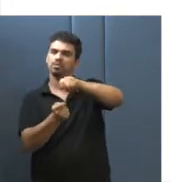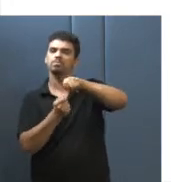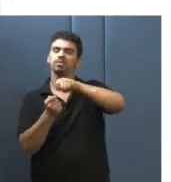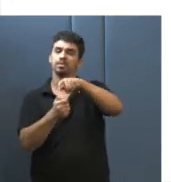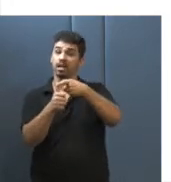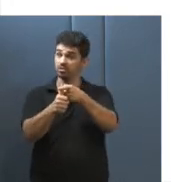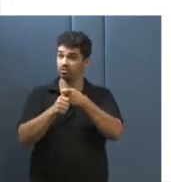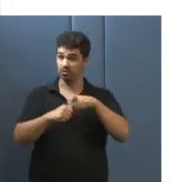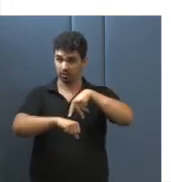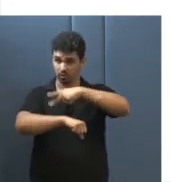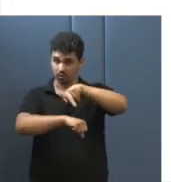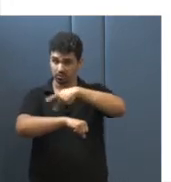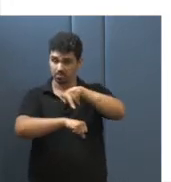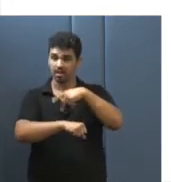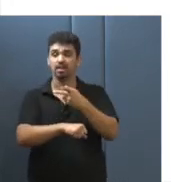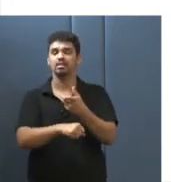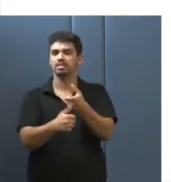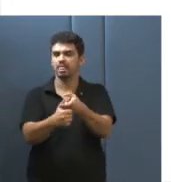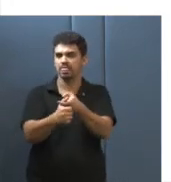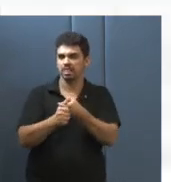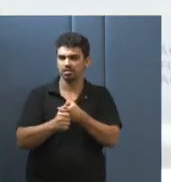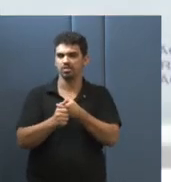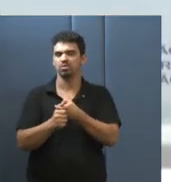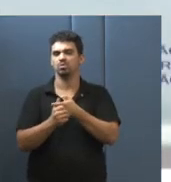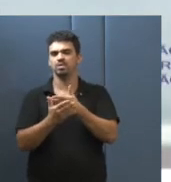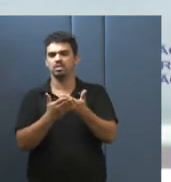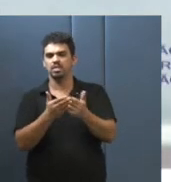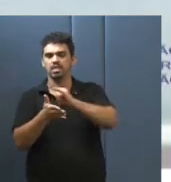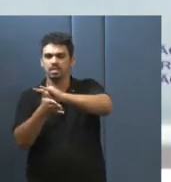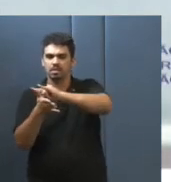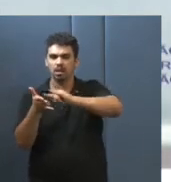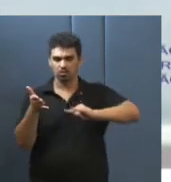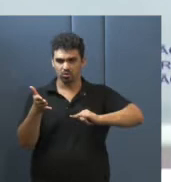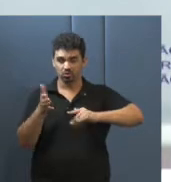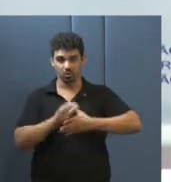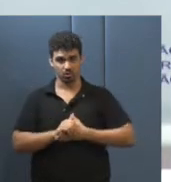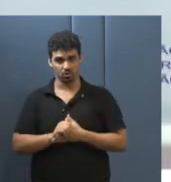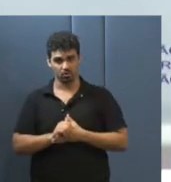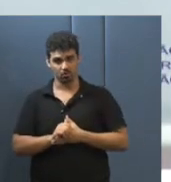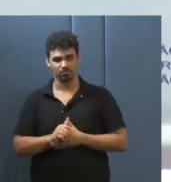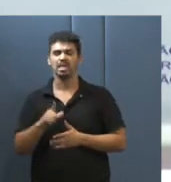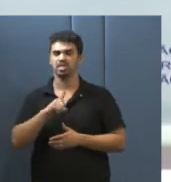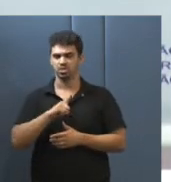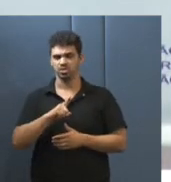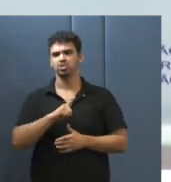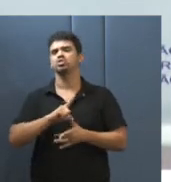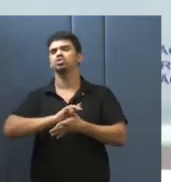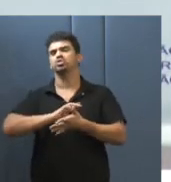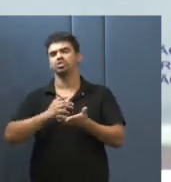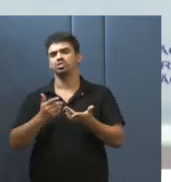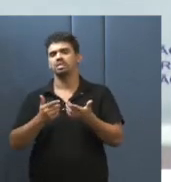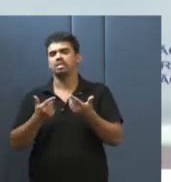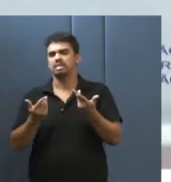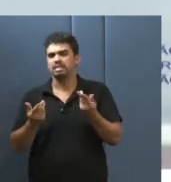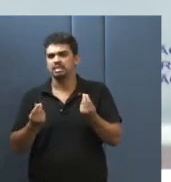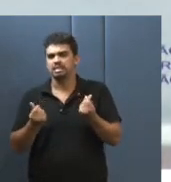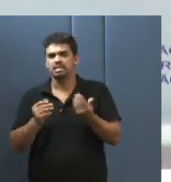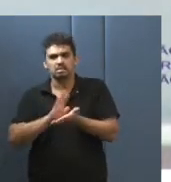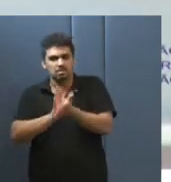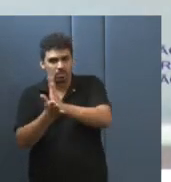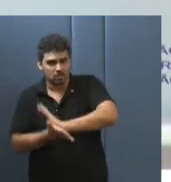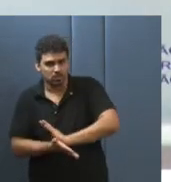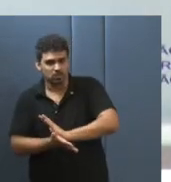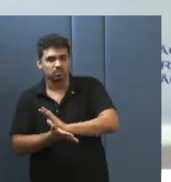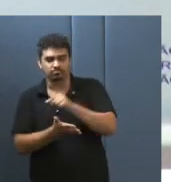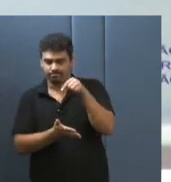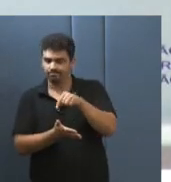países devedores em determinado portfólio. Ainda havia esse preconceito barra mística em torno do Clube de Paris